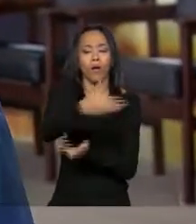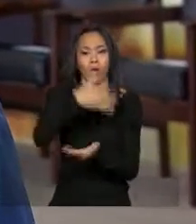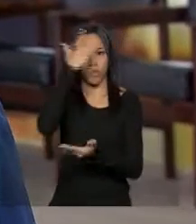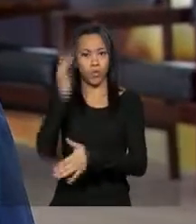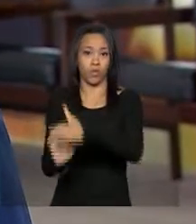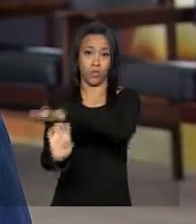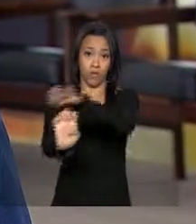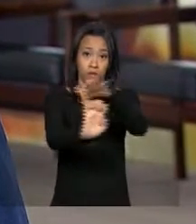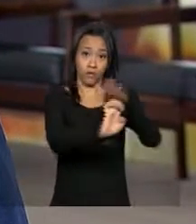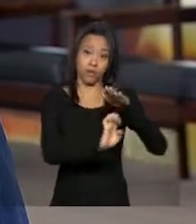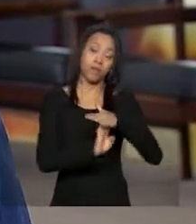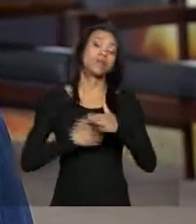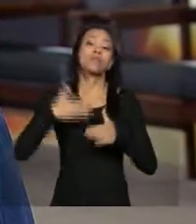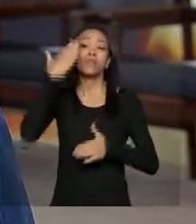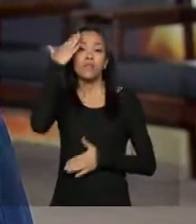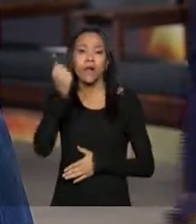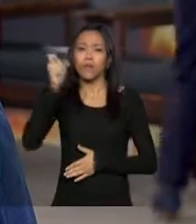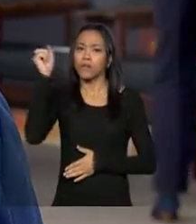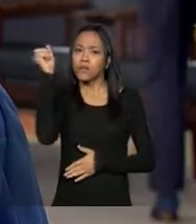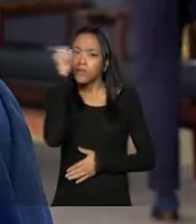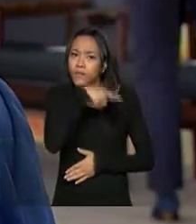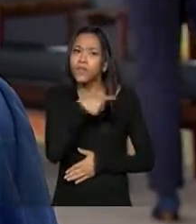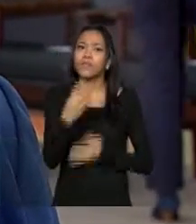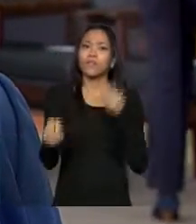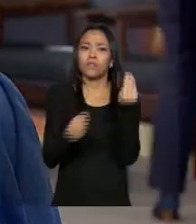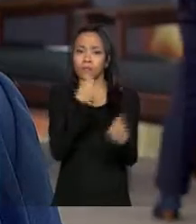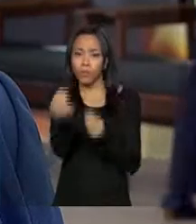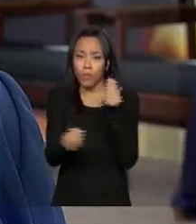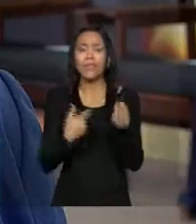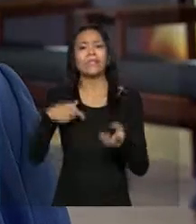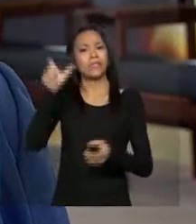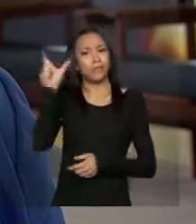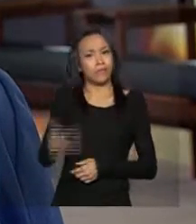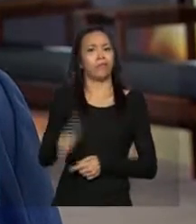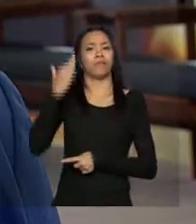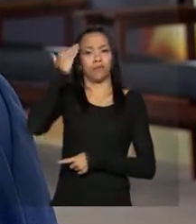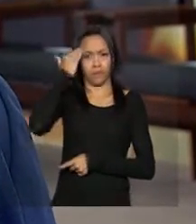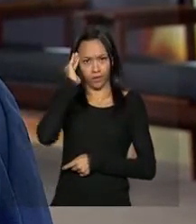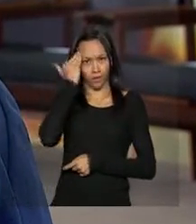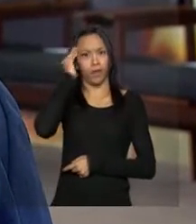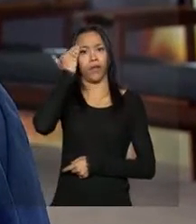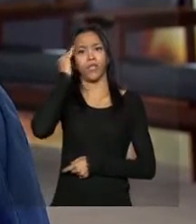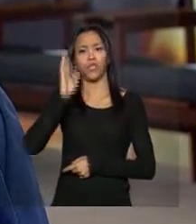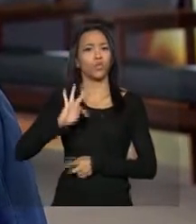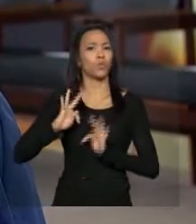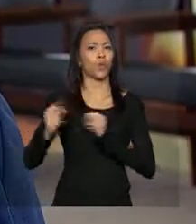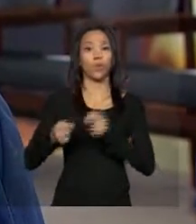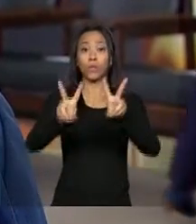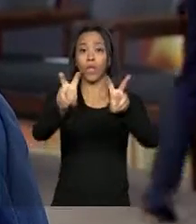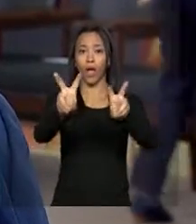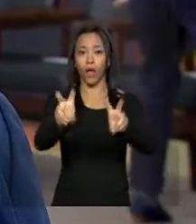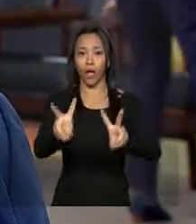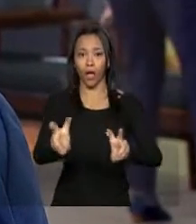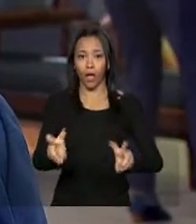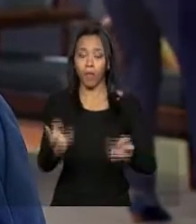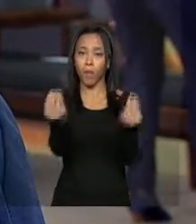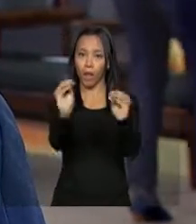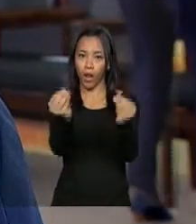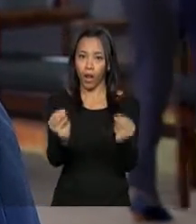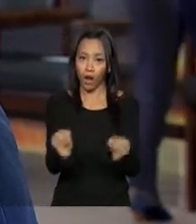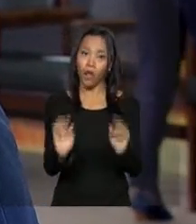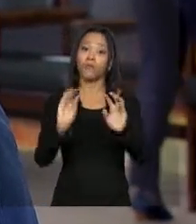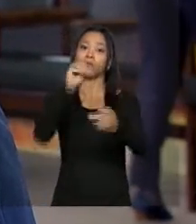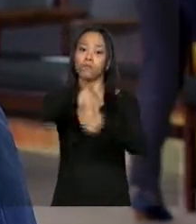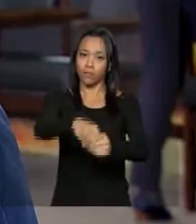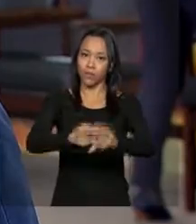perfeitamente das dificuldades, o diálogo é fluido com ele entende toda a pauta que tem sido colocada, ou seja, a nossa expectativa